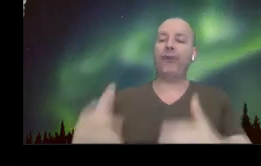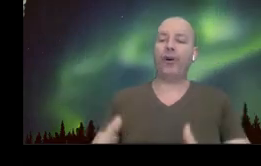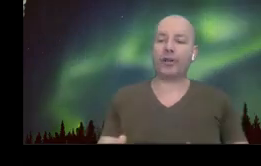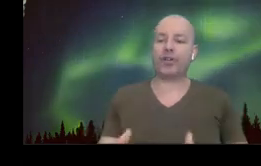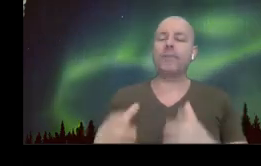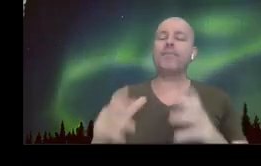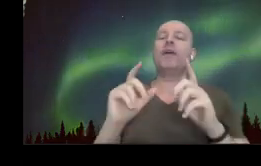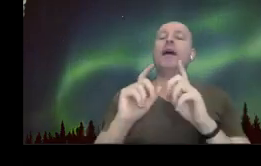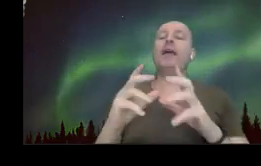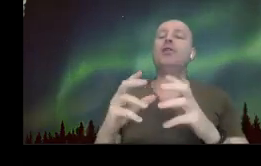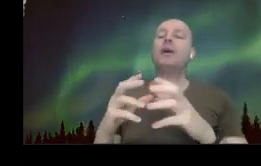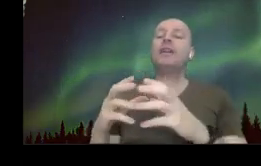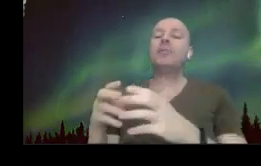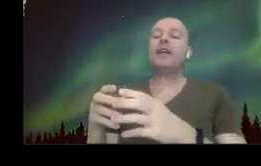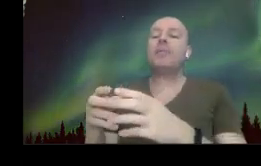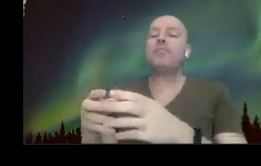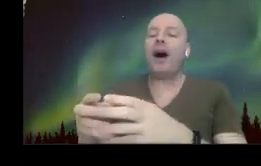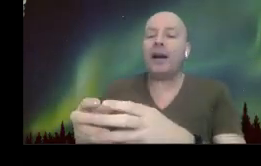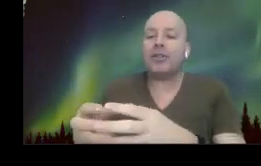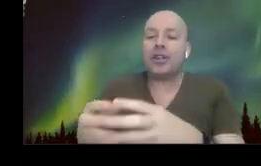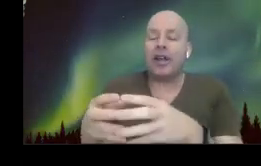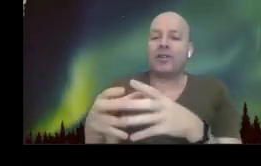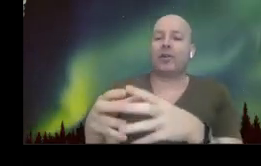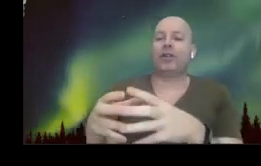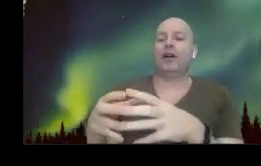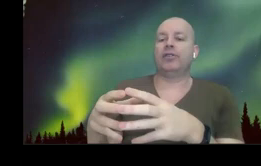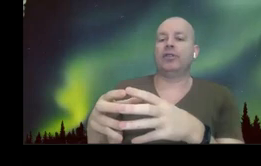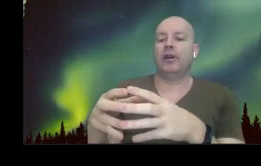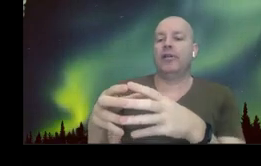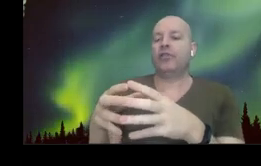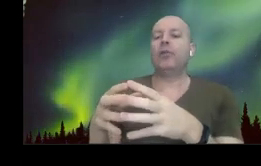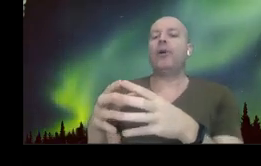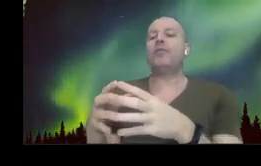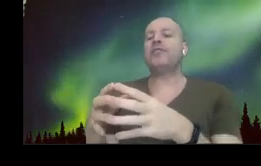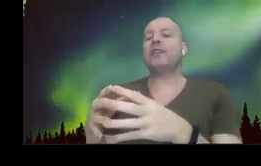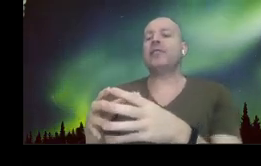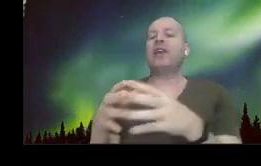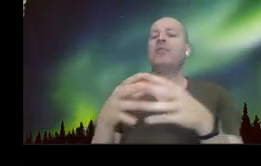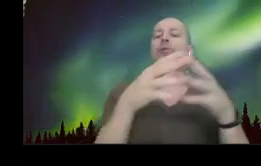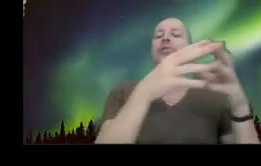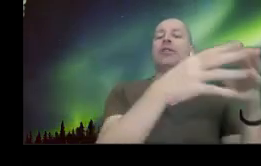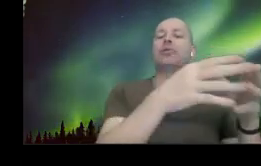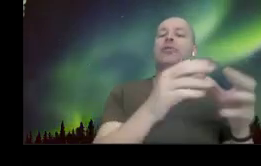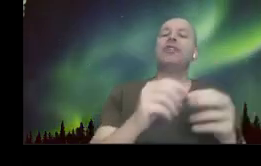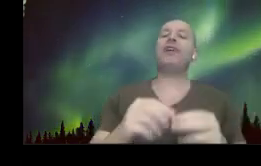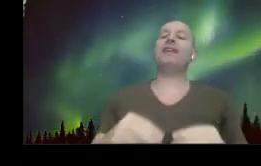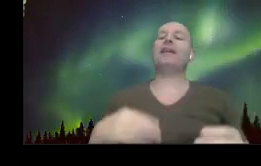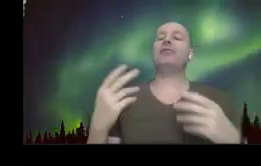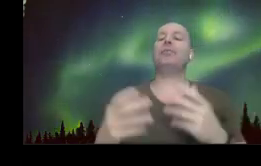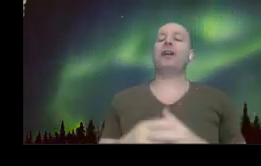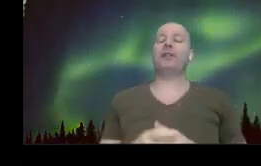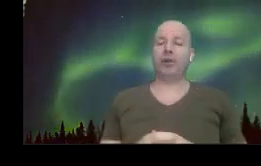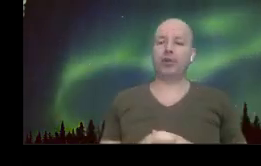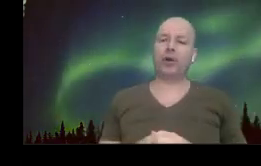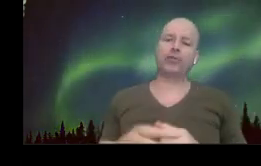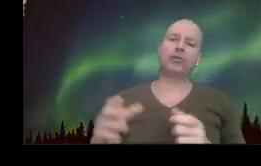turística forte em uma determinada parte dessa unidade. Você não pode visitar 100%. Quando você vai lá